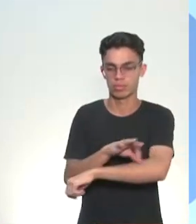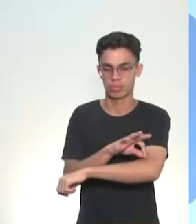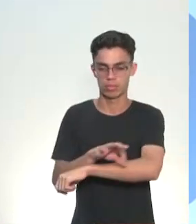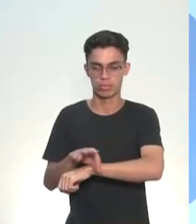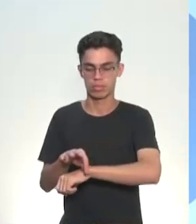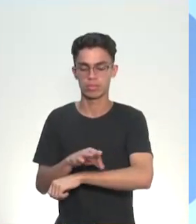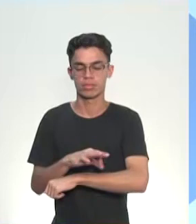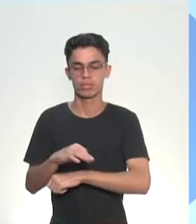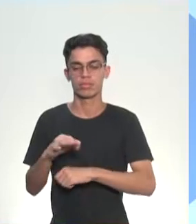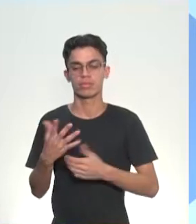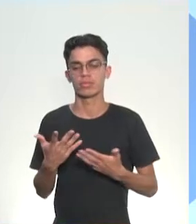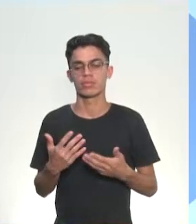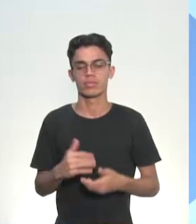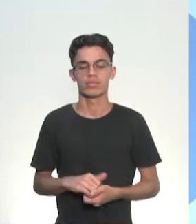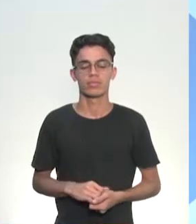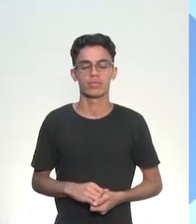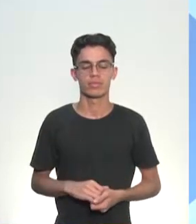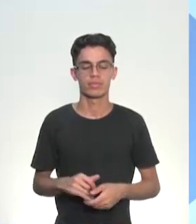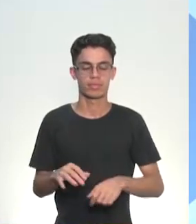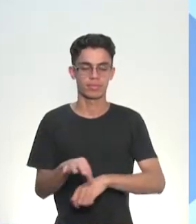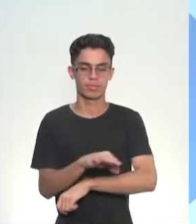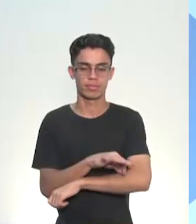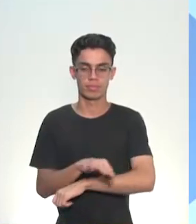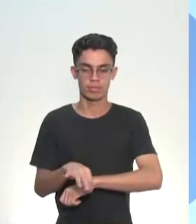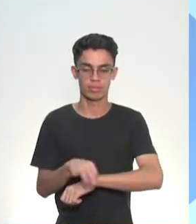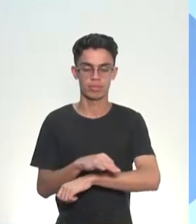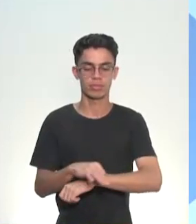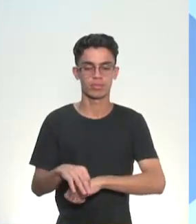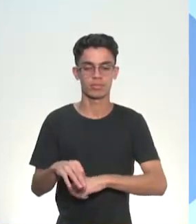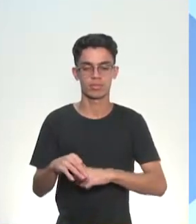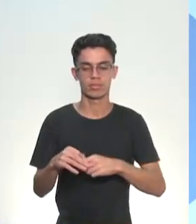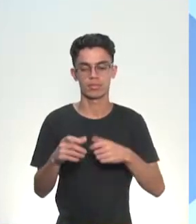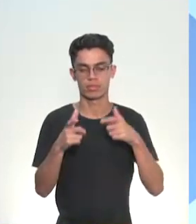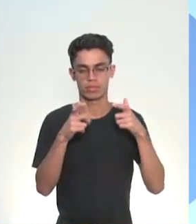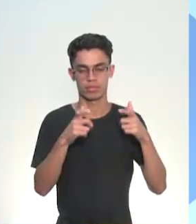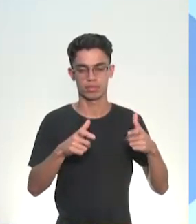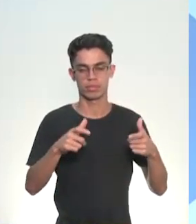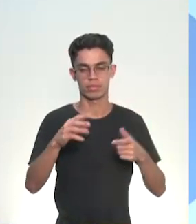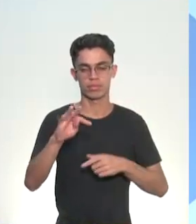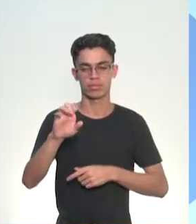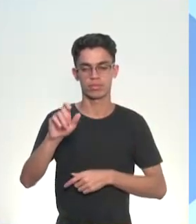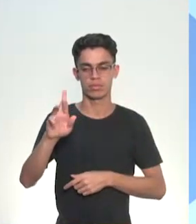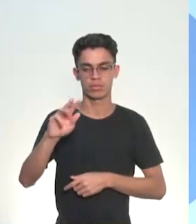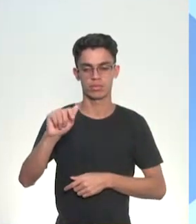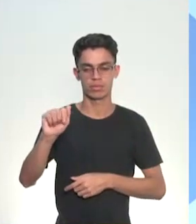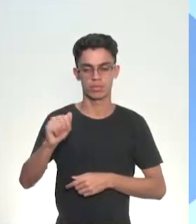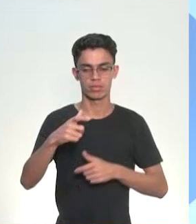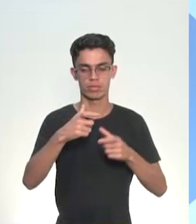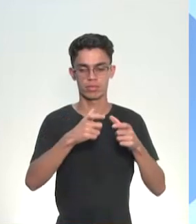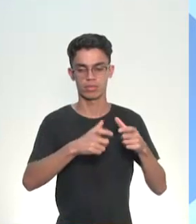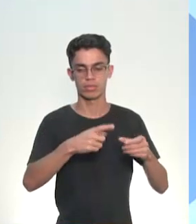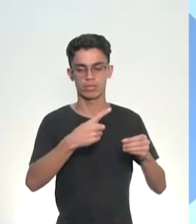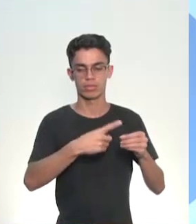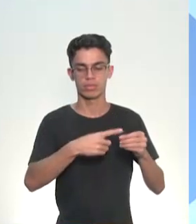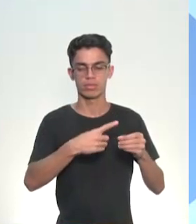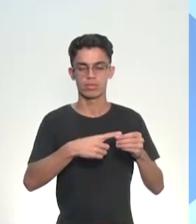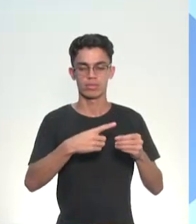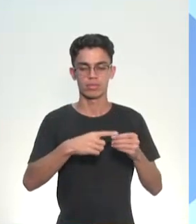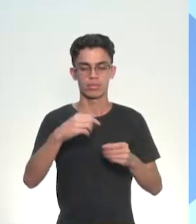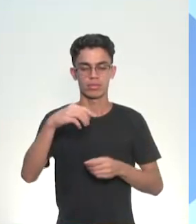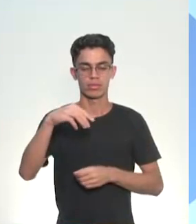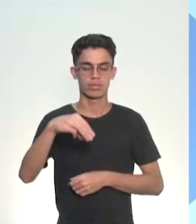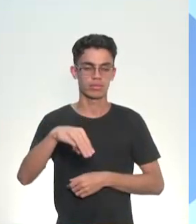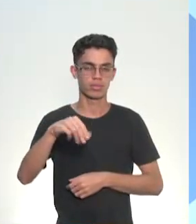arquitetônicas, né, de produção, como o caso da arquitetura em terraços, né. Vamos lembrar da cidade de Machu Picchu, com as grandes construções ali,